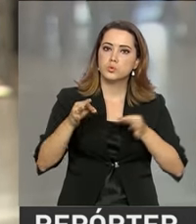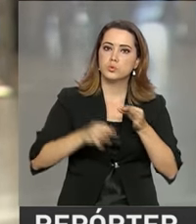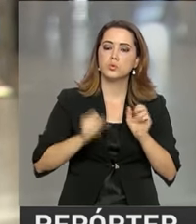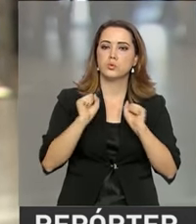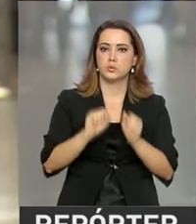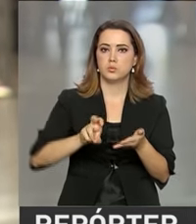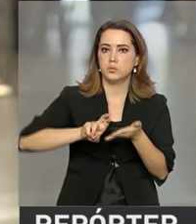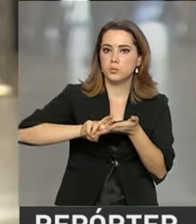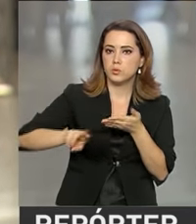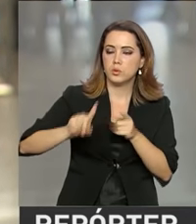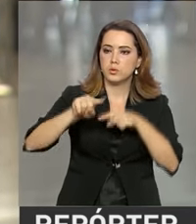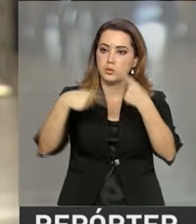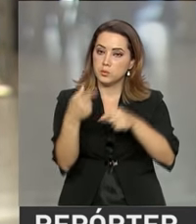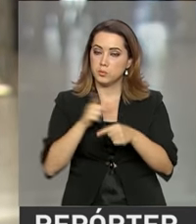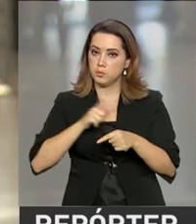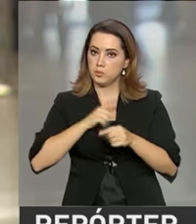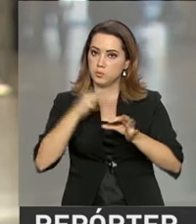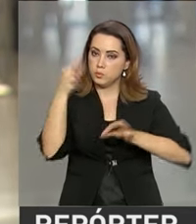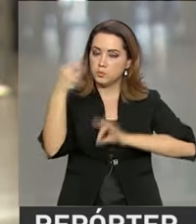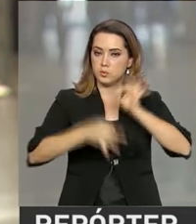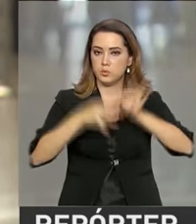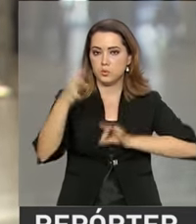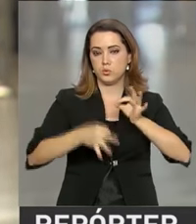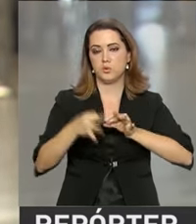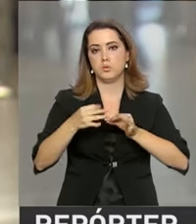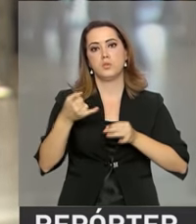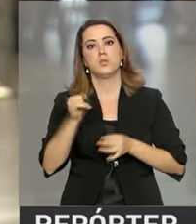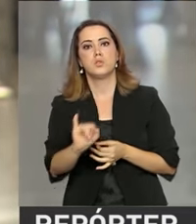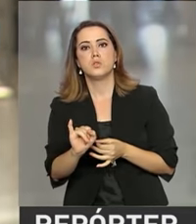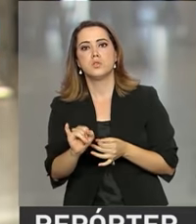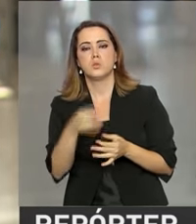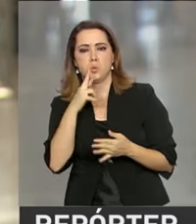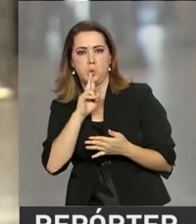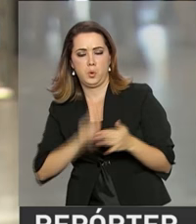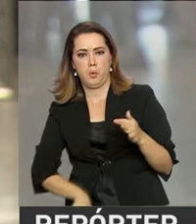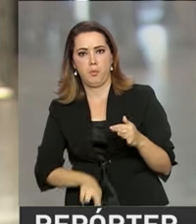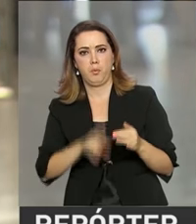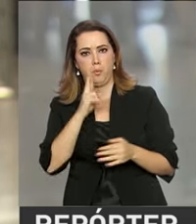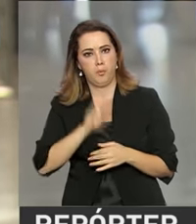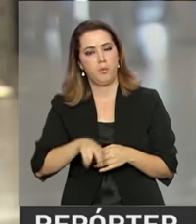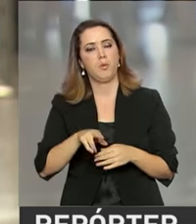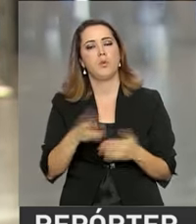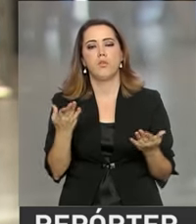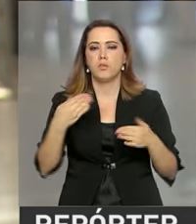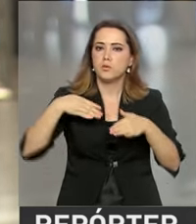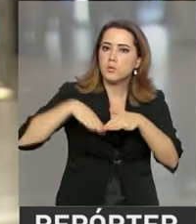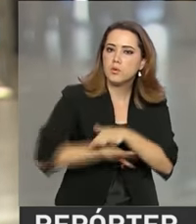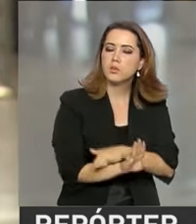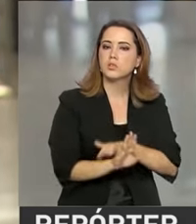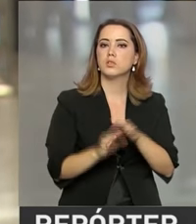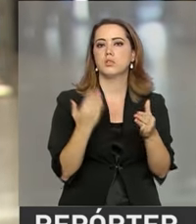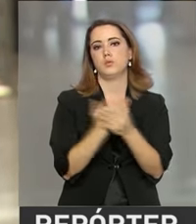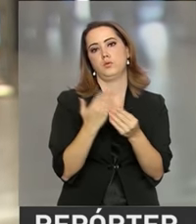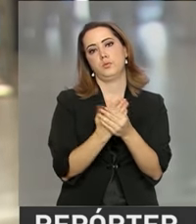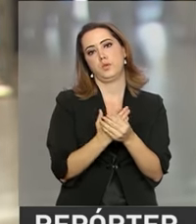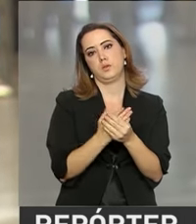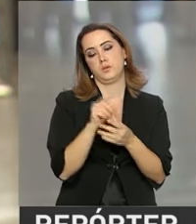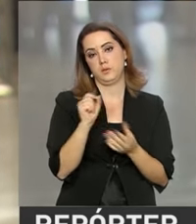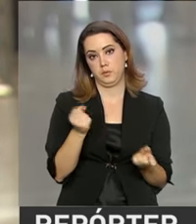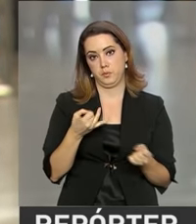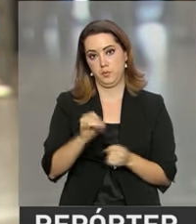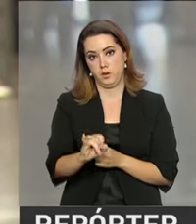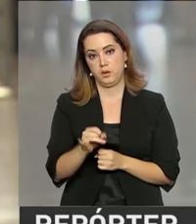julgamento final. Caso o parecer seja rejeitado, o processo é arquivado. O julgamento final, caso o processo chegue